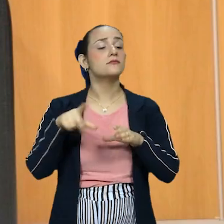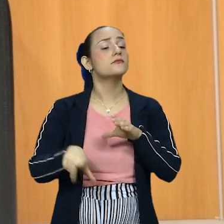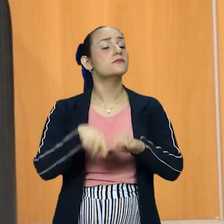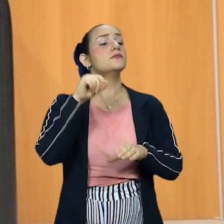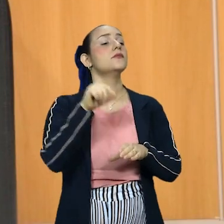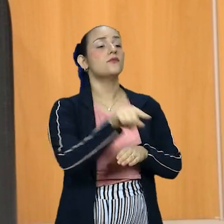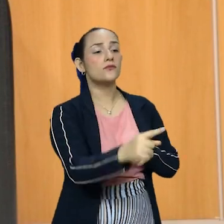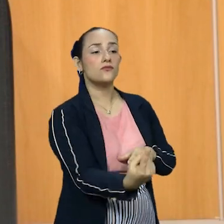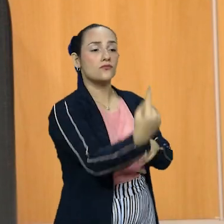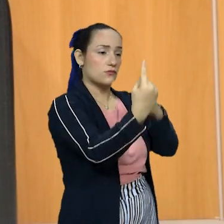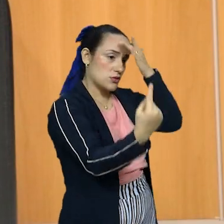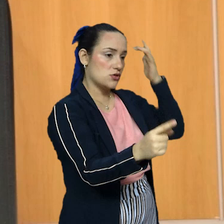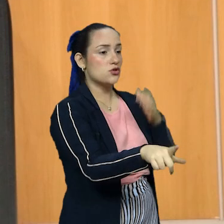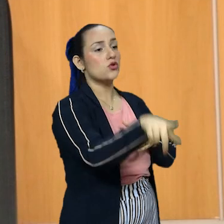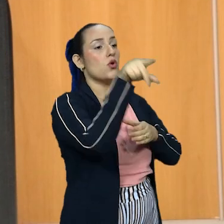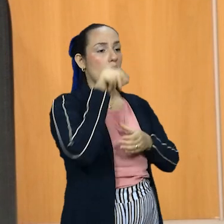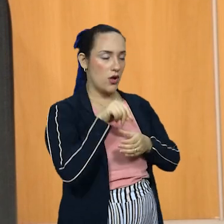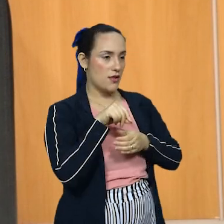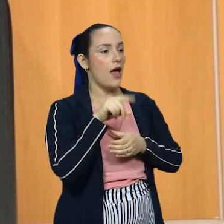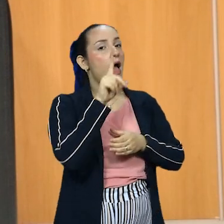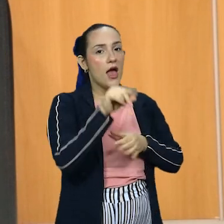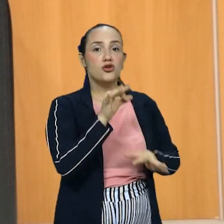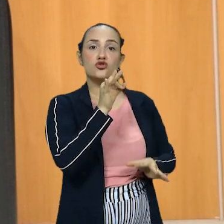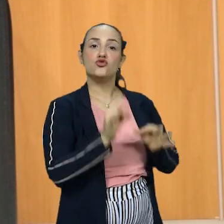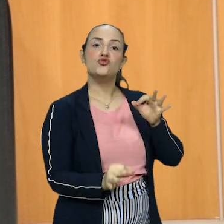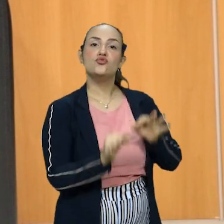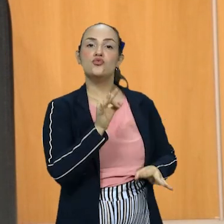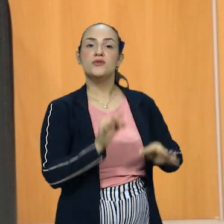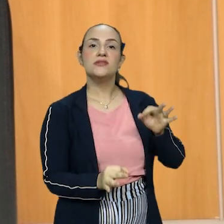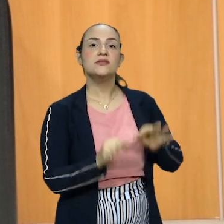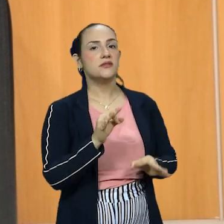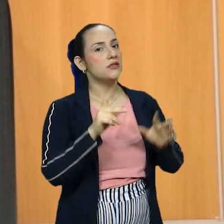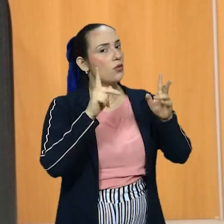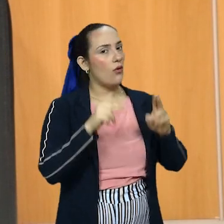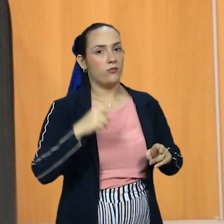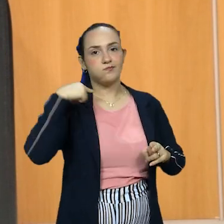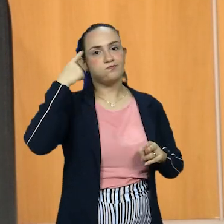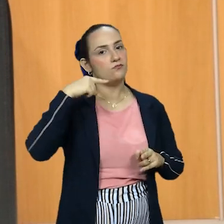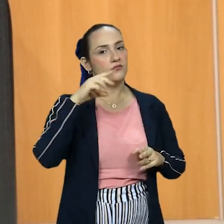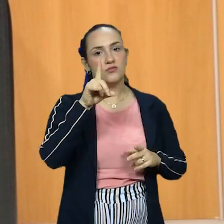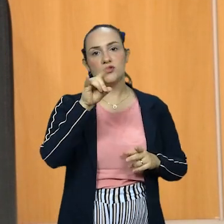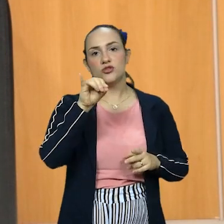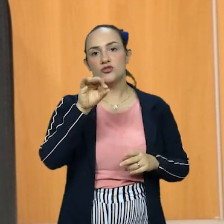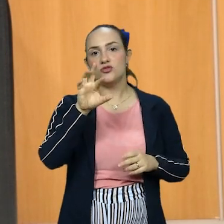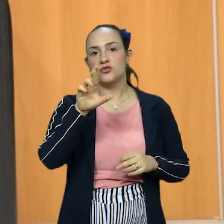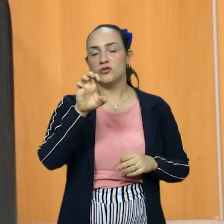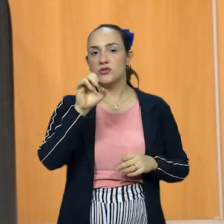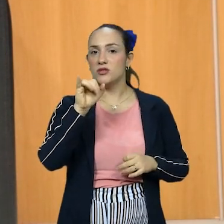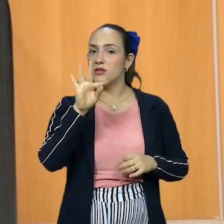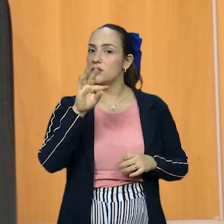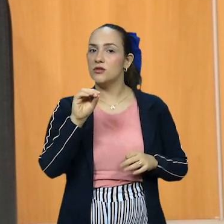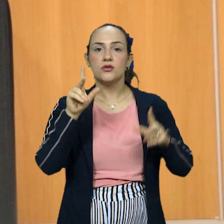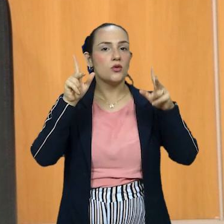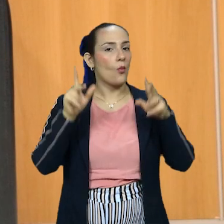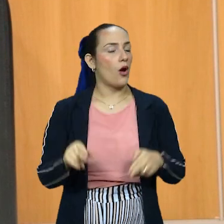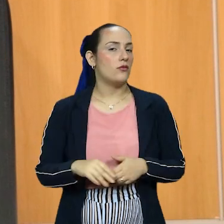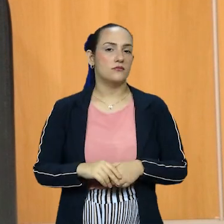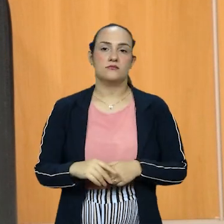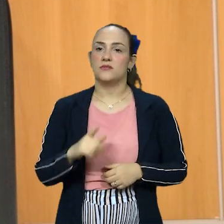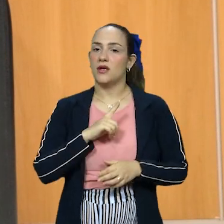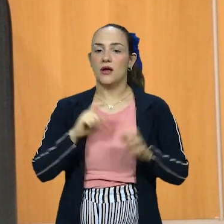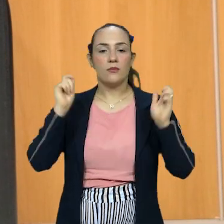conselhos, ele assume a condição de juiz de direito, né? Juiz de direito militar. Ele com todas